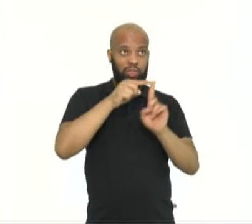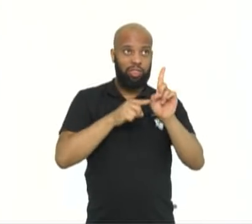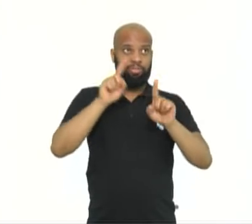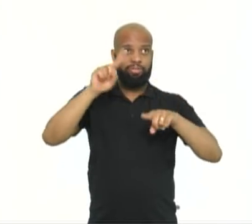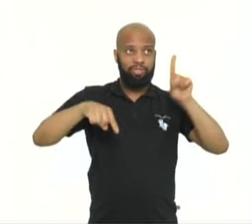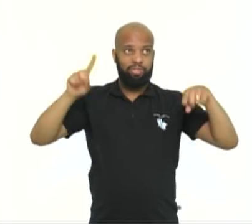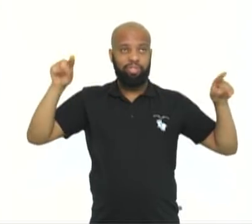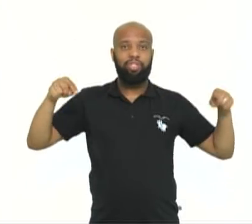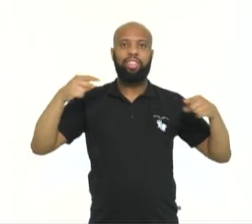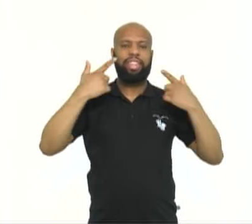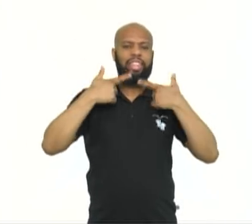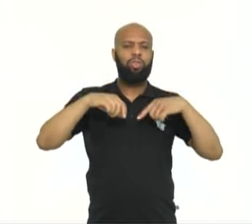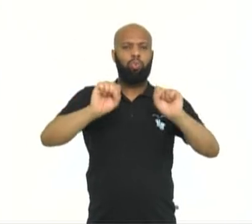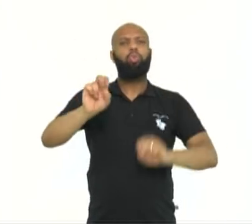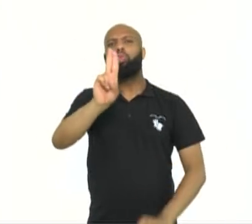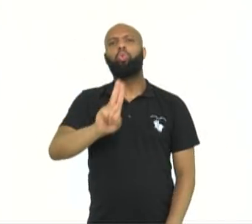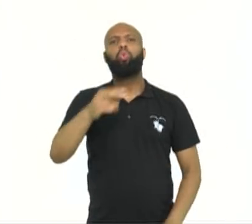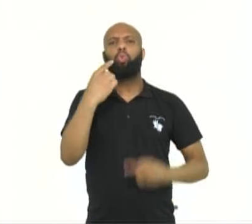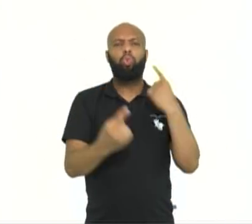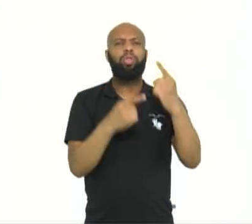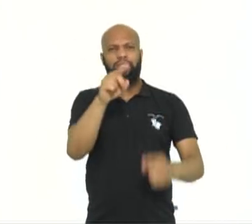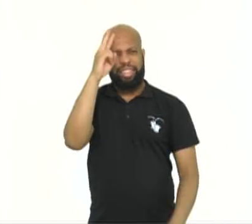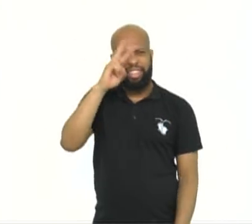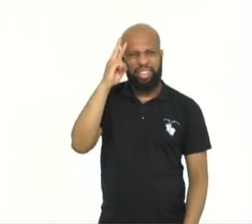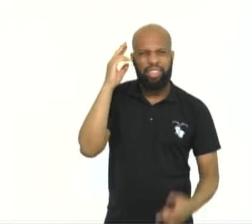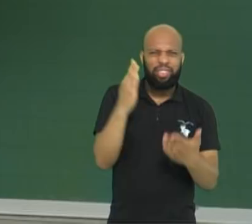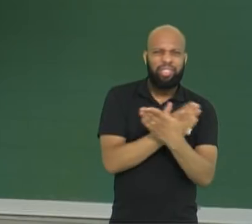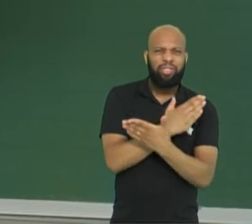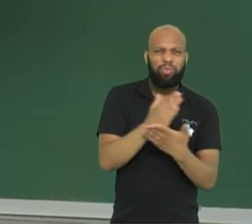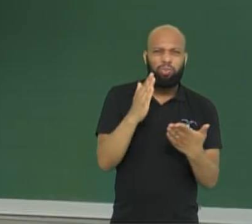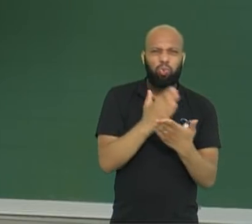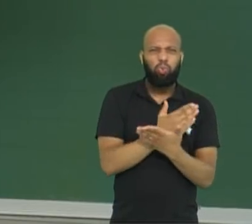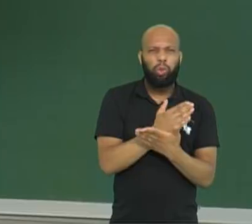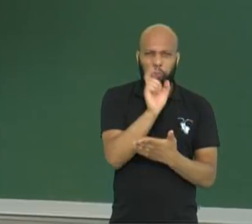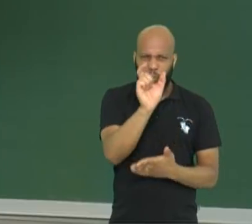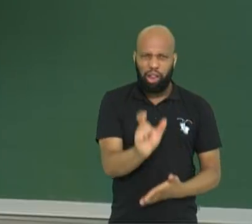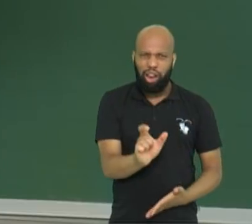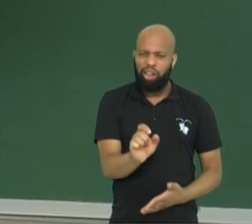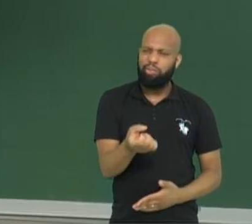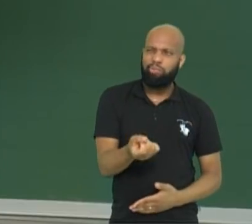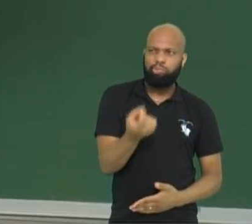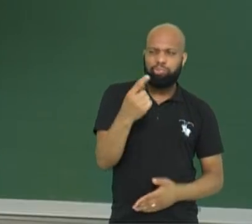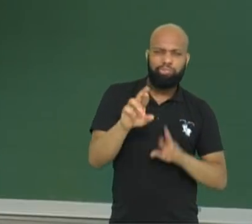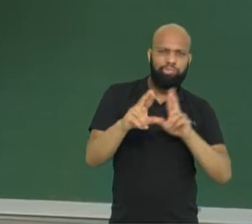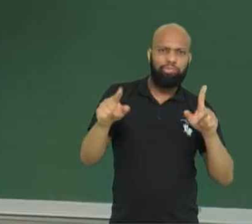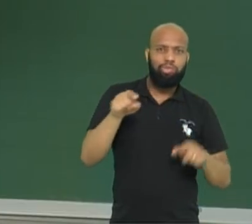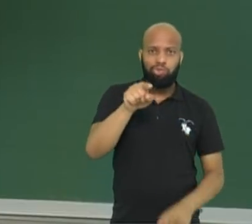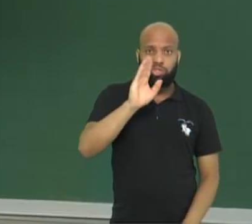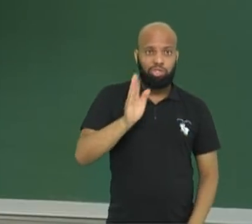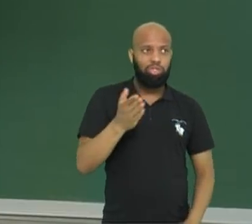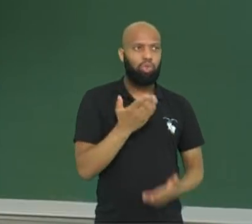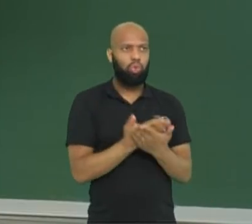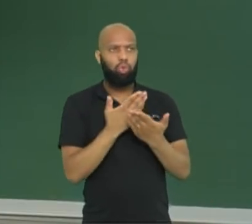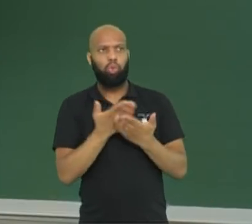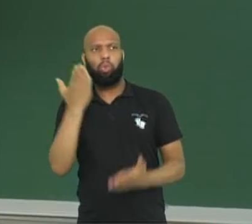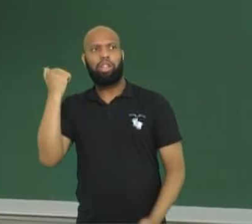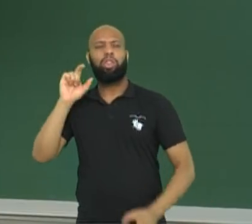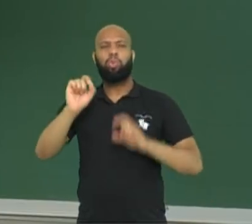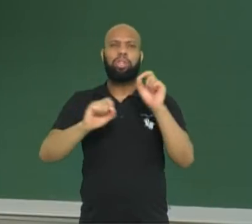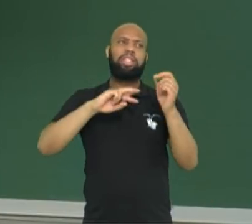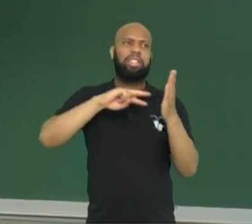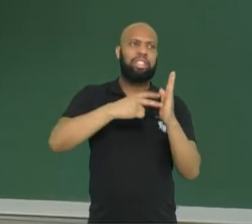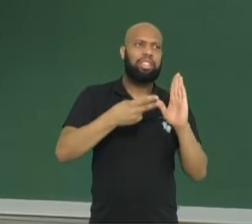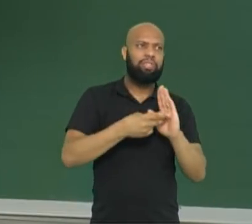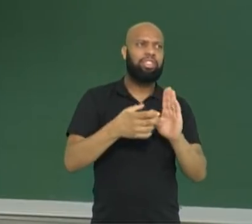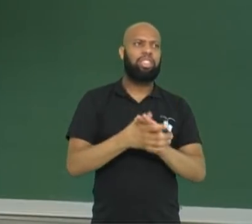de variação linguística utilizada foi... Você lembra o que era variação linguística, pessoal? Lembra que nós já tratamos em aulas anteriores, né?